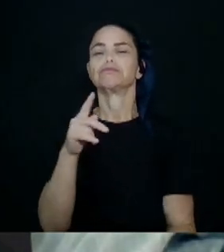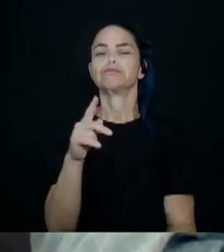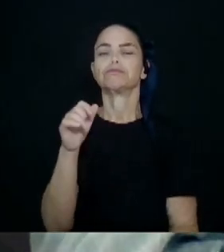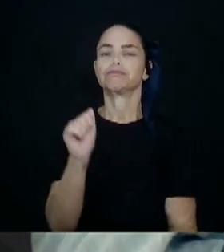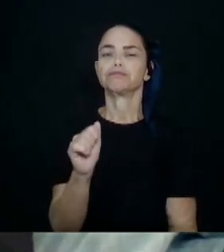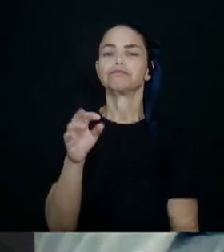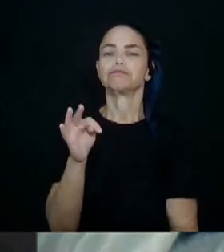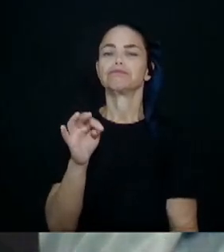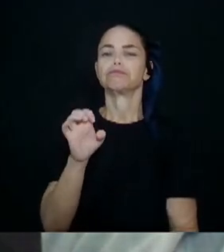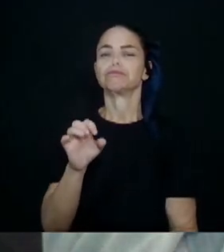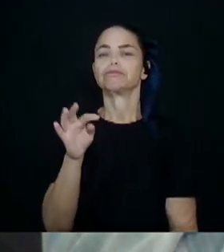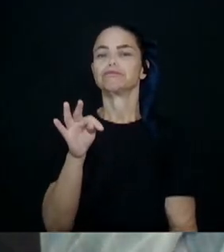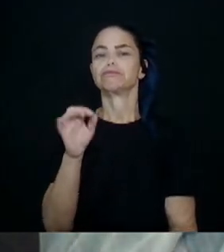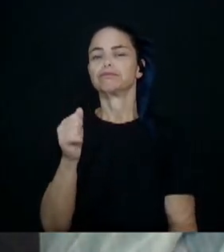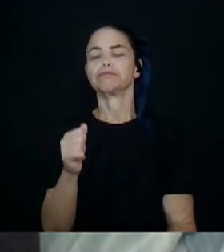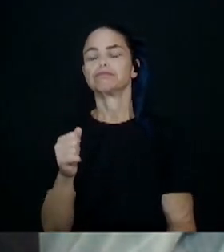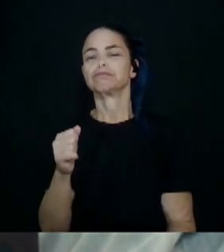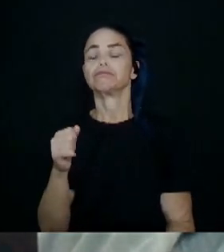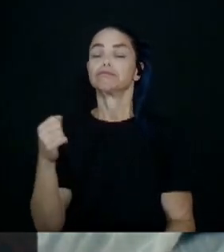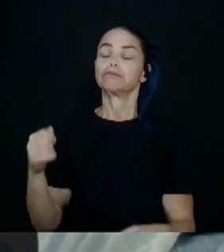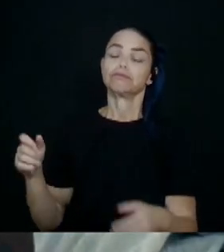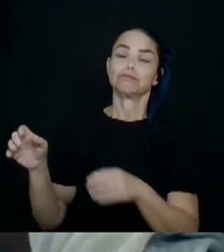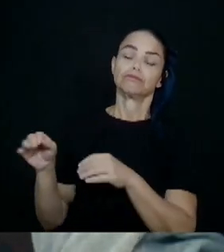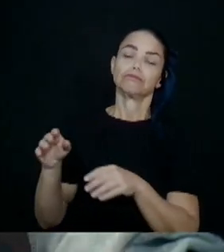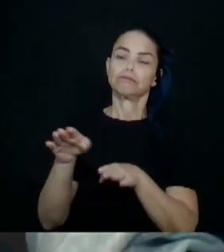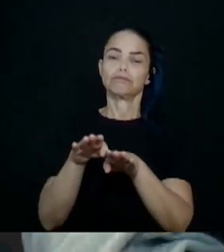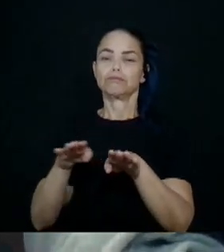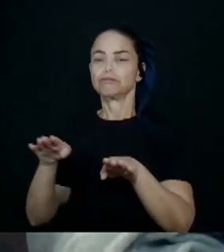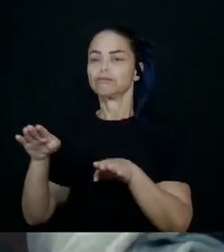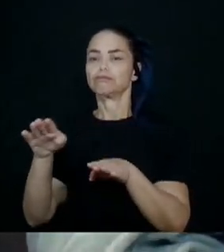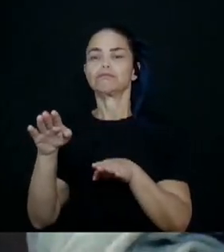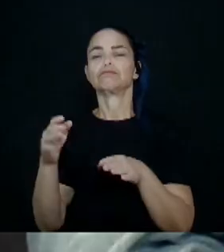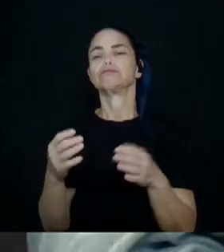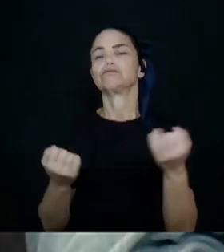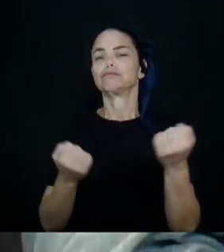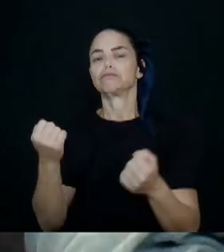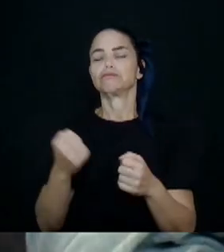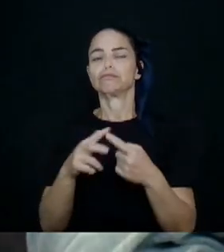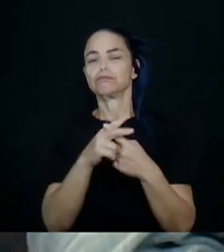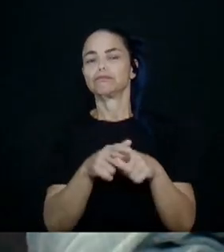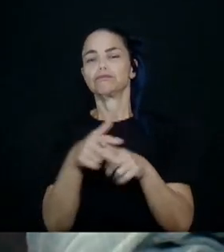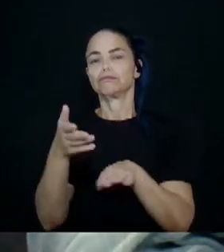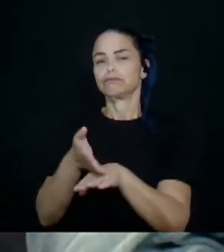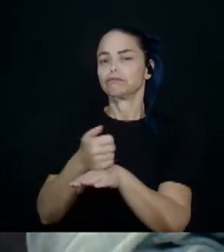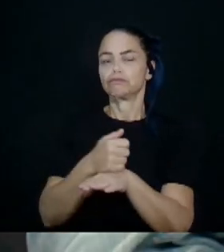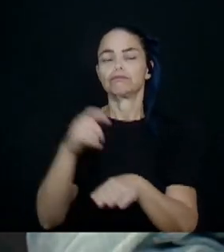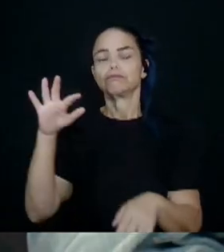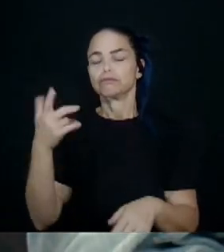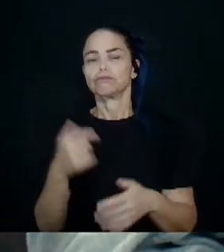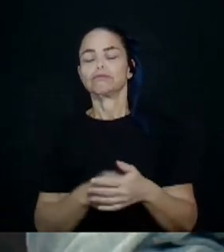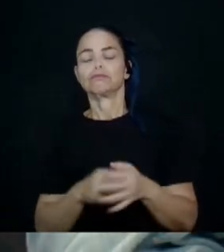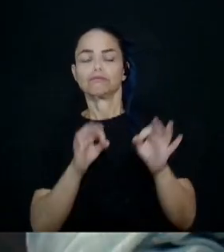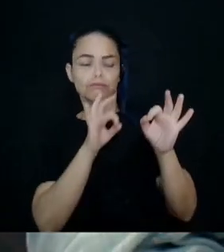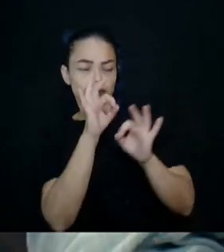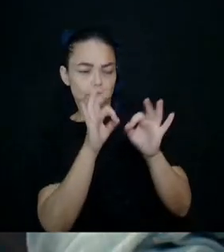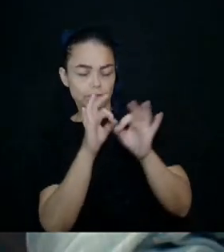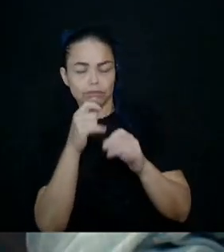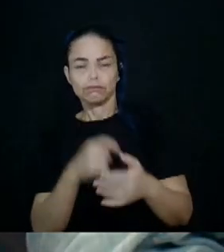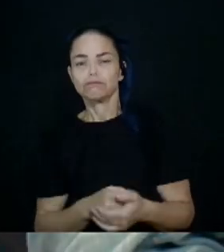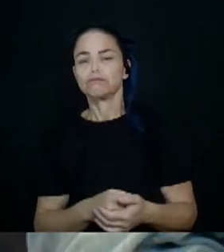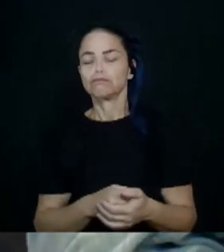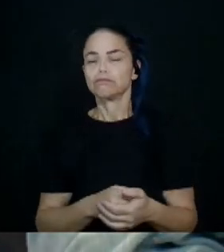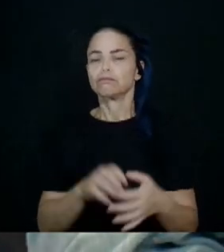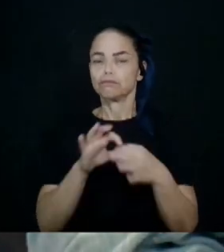Não é você só pegar o carro e colocar na rua. Sim. Então você precisa olhar também a manutenção. O antes, ele precisa acontecer, né? Então tá muito ligado